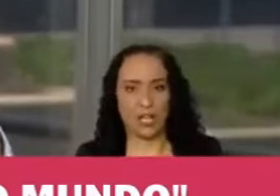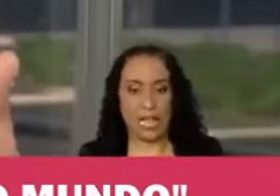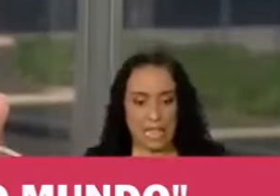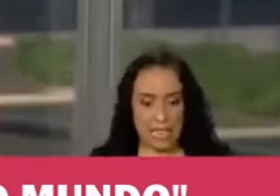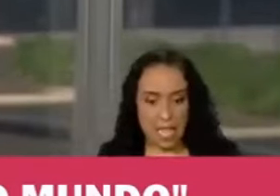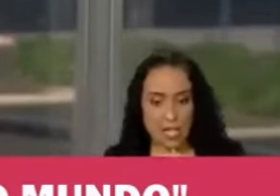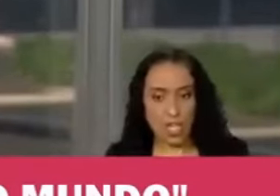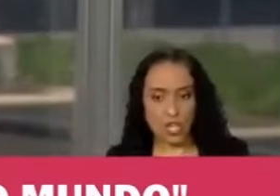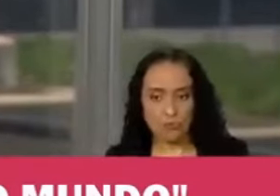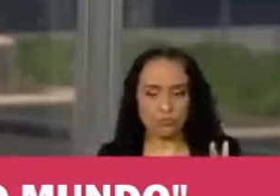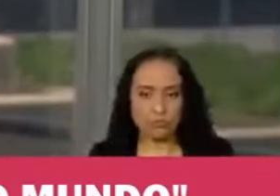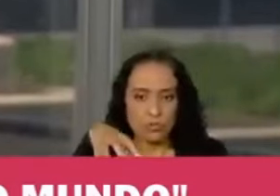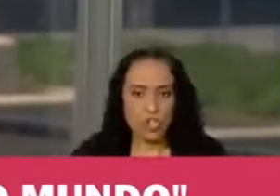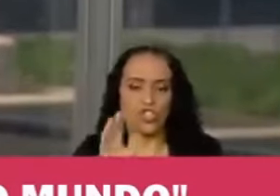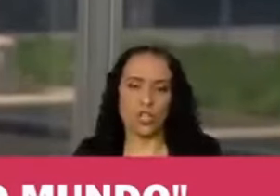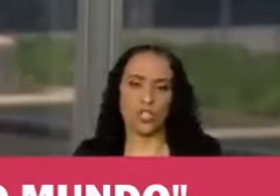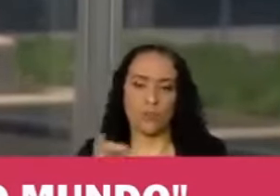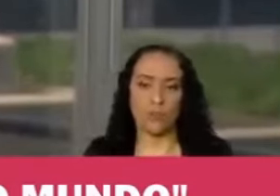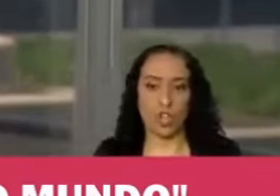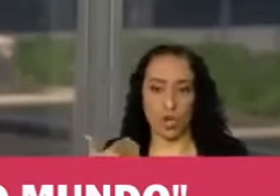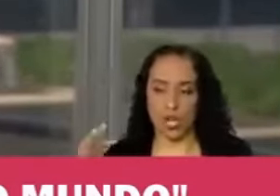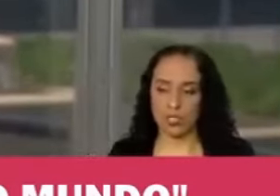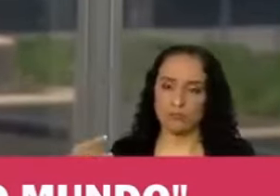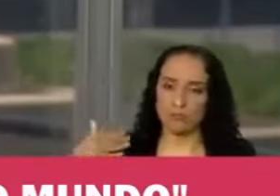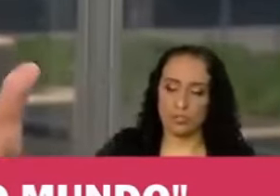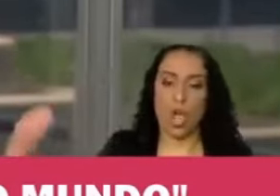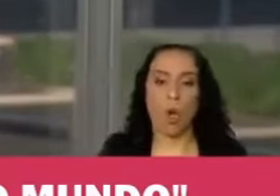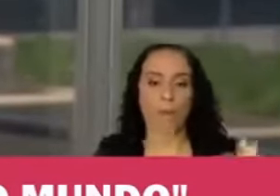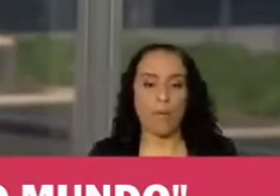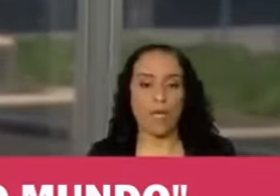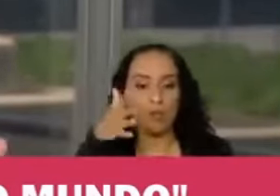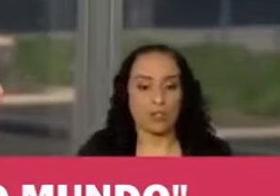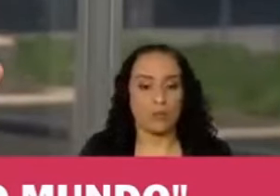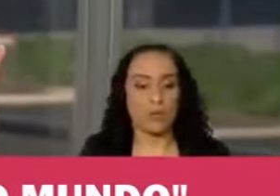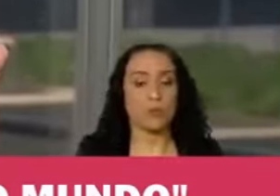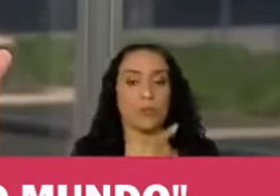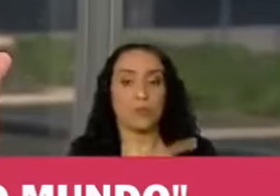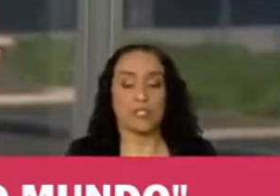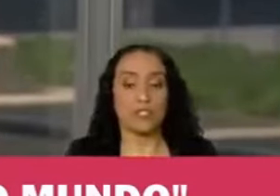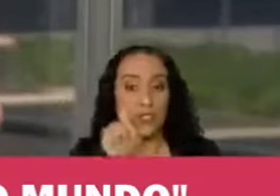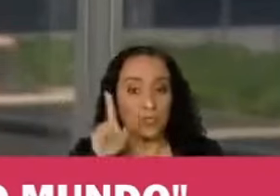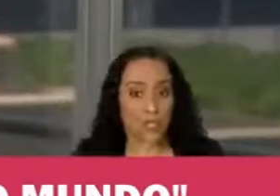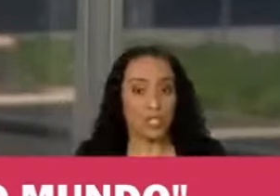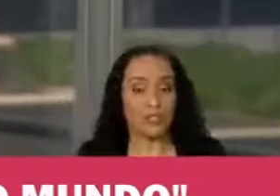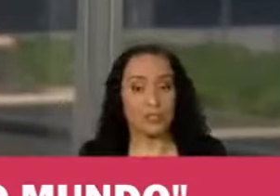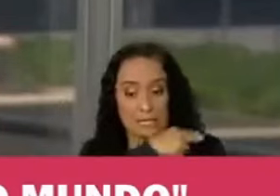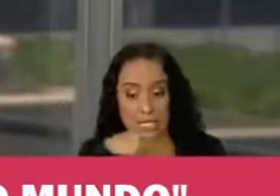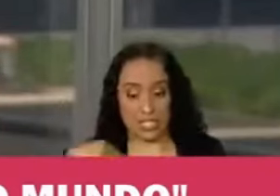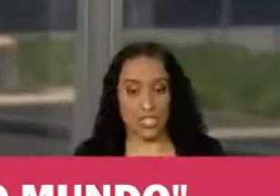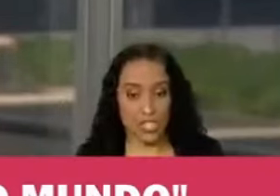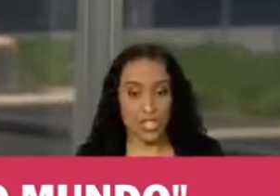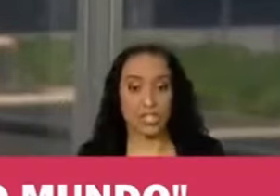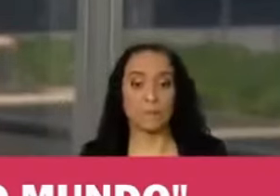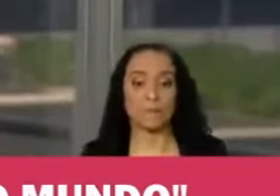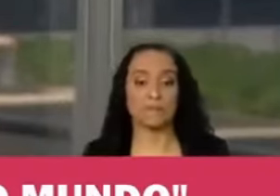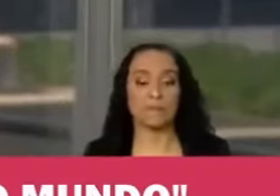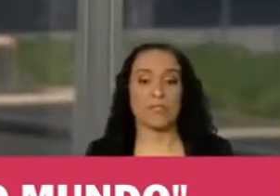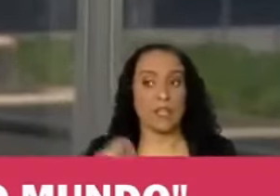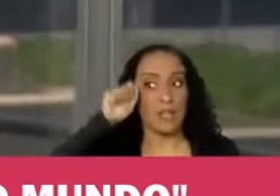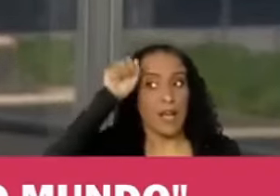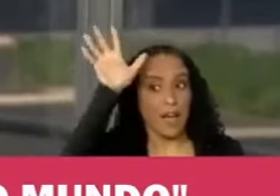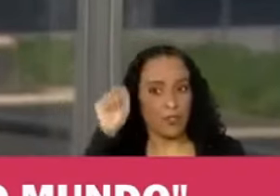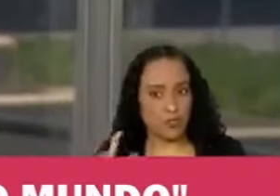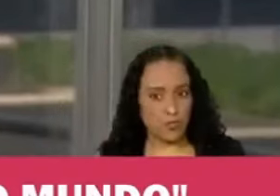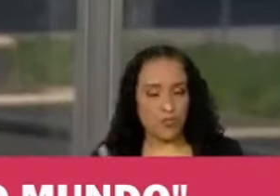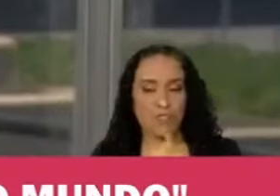ação organizada. Eu tive a oportunidade agora de acompanhar o discurso do presidente dos Estados Unidos, da China, da África do Sul,